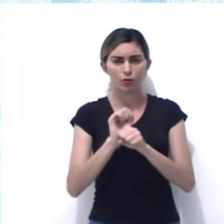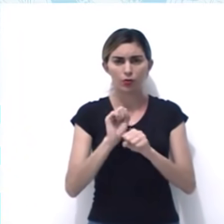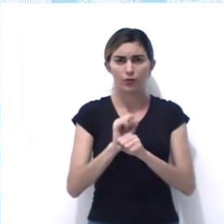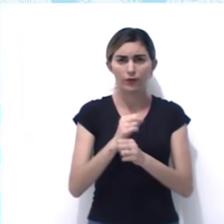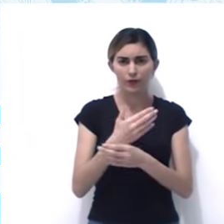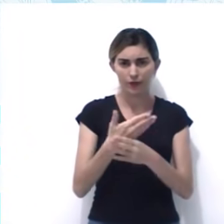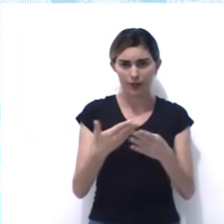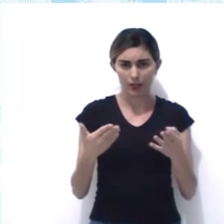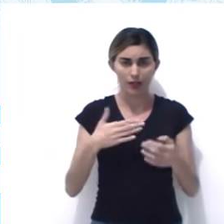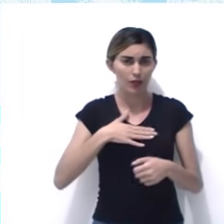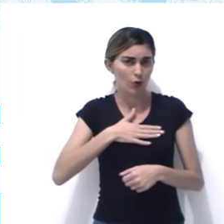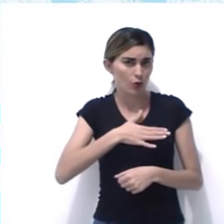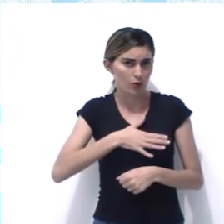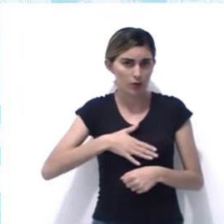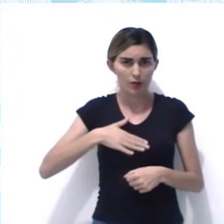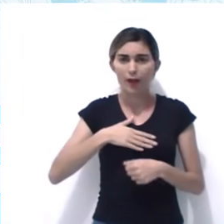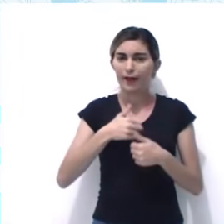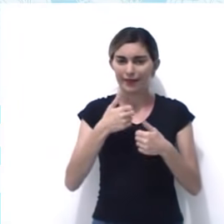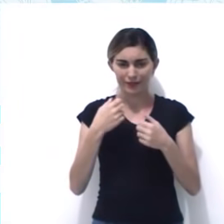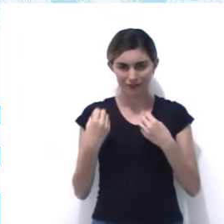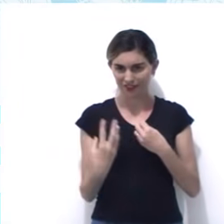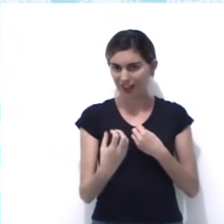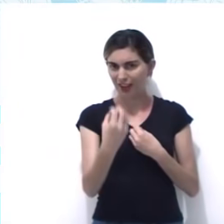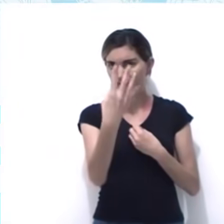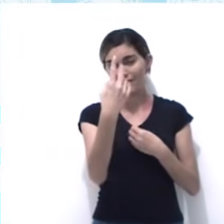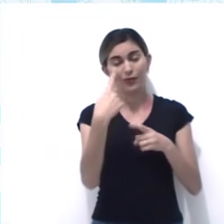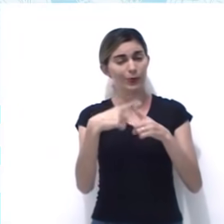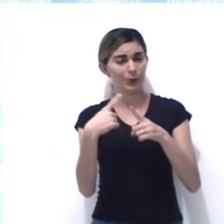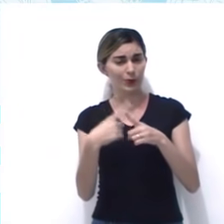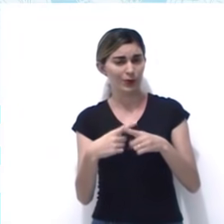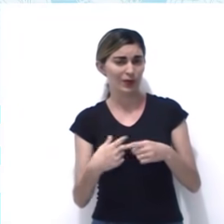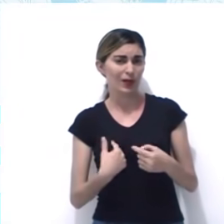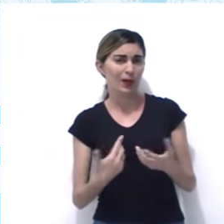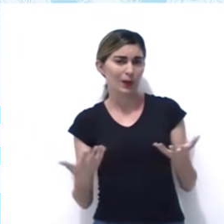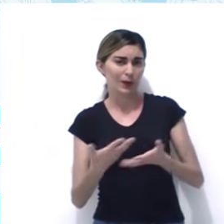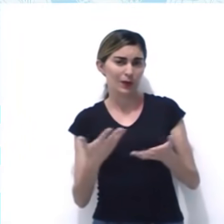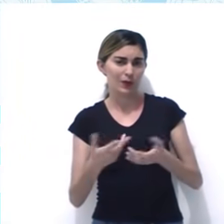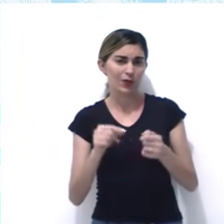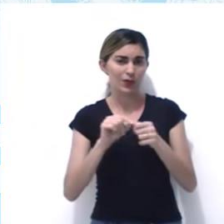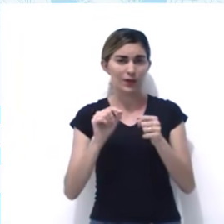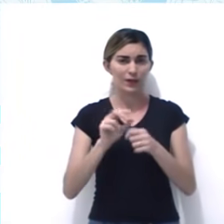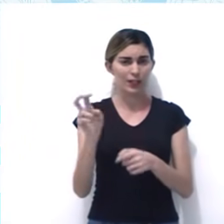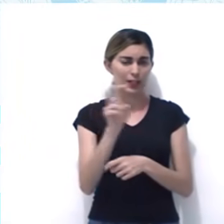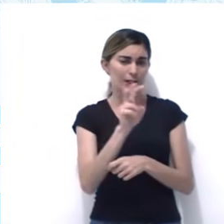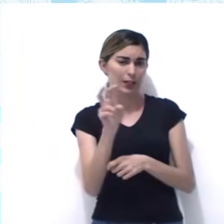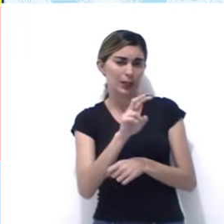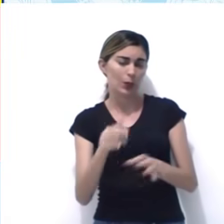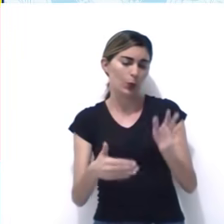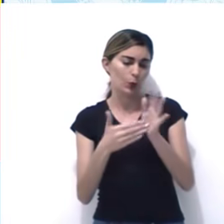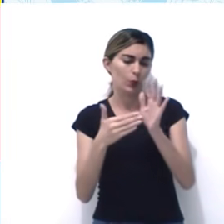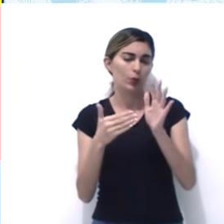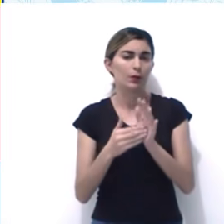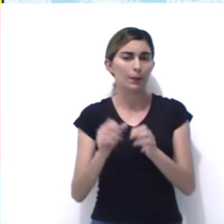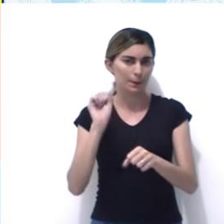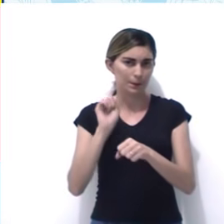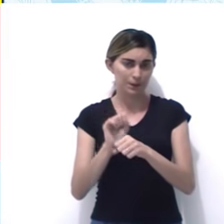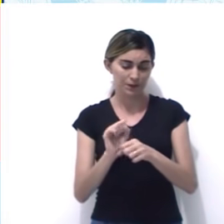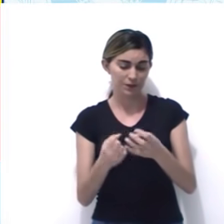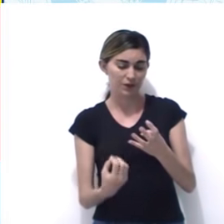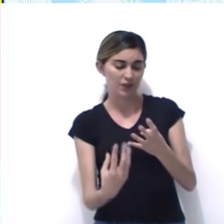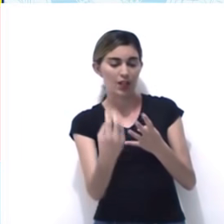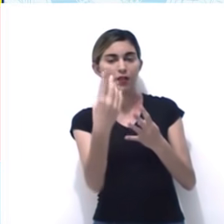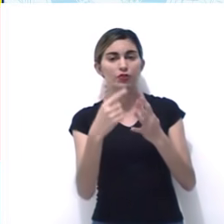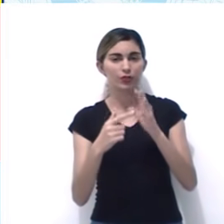estejam gostando muito dessa viagem porque nós vamos realizar agora a nossa é quinta e última parada vamos